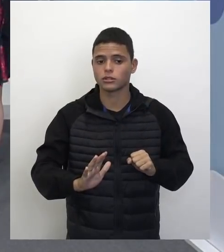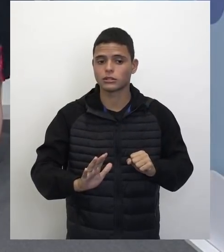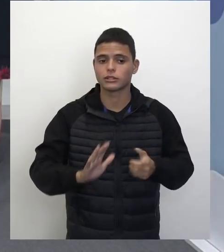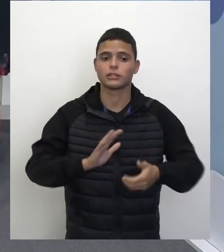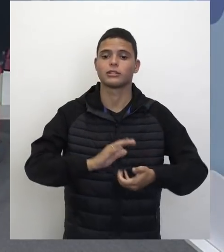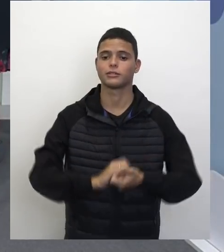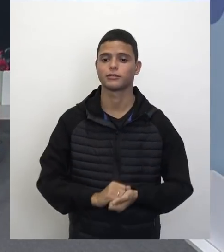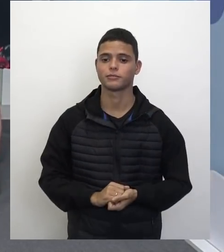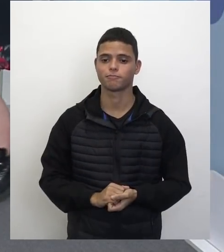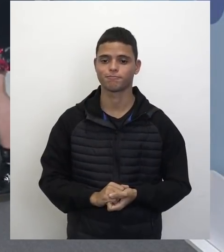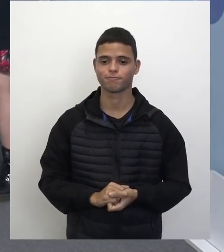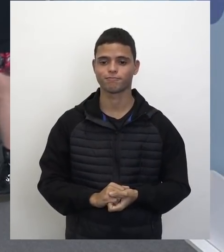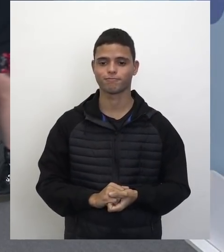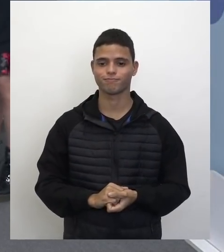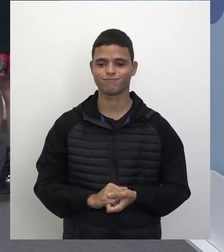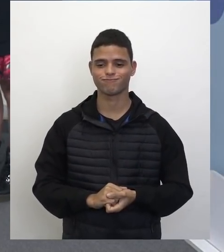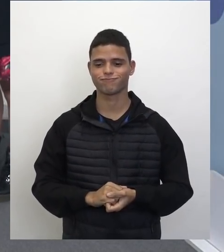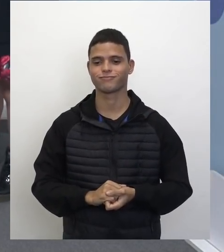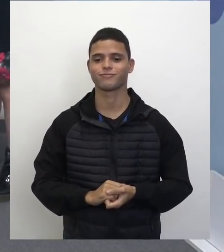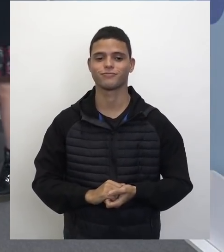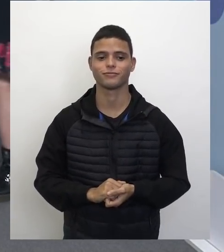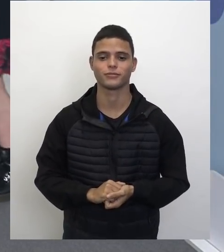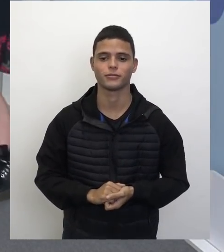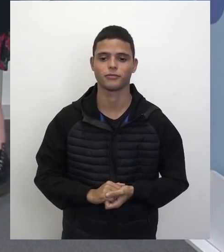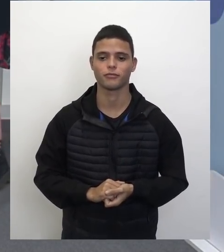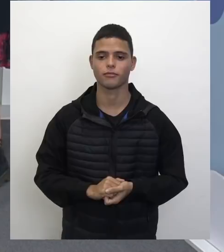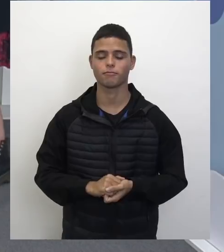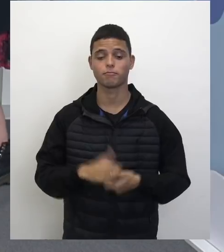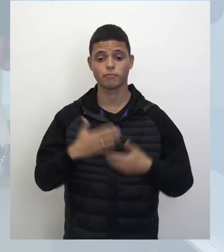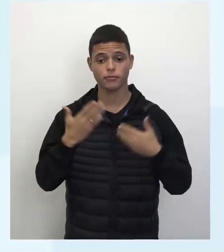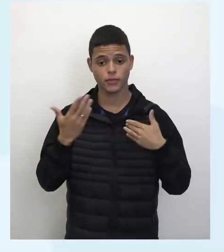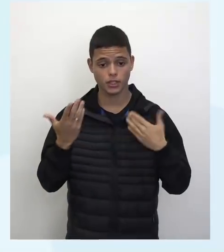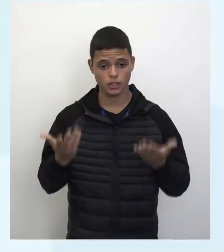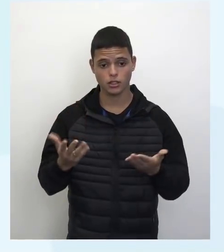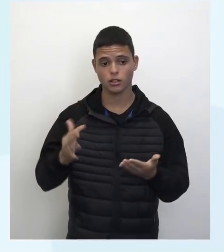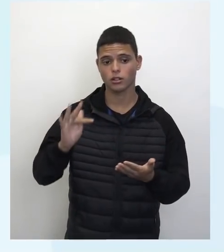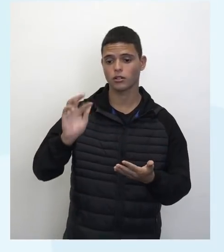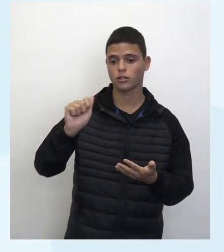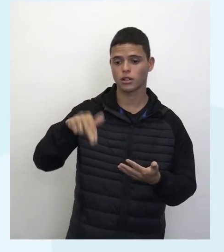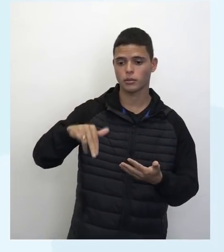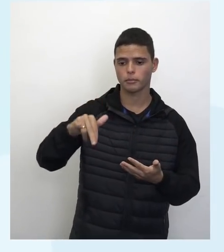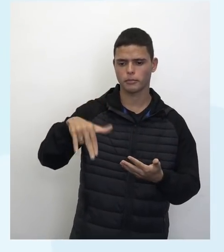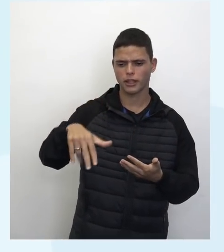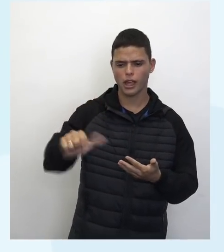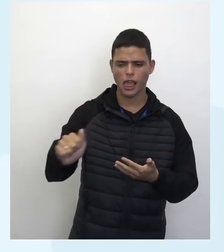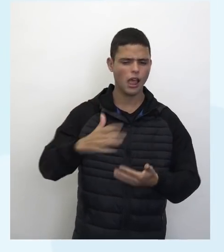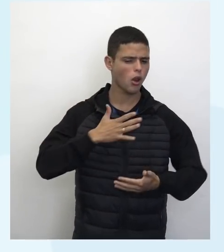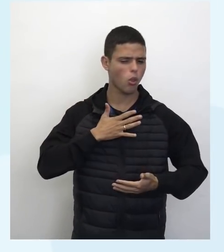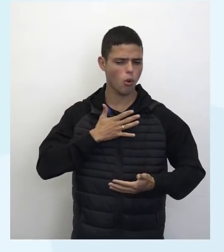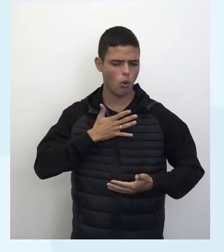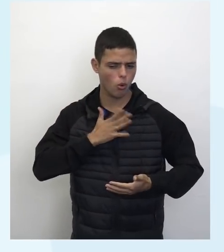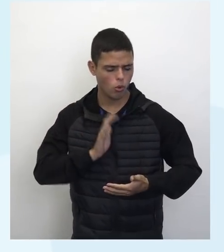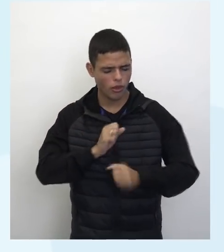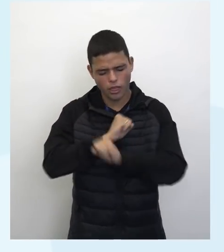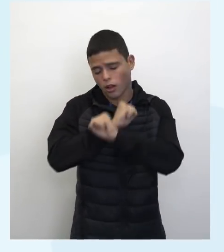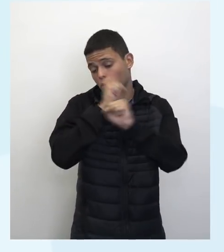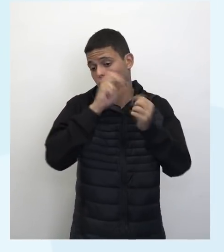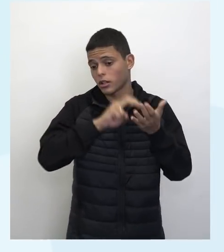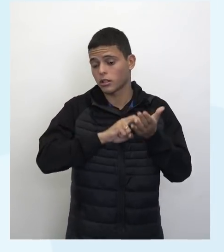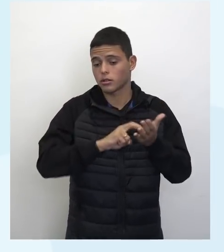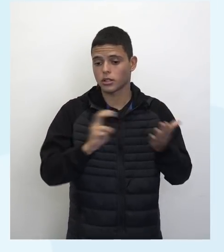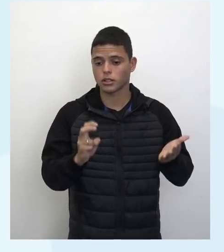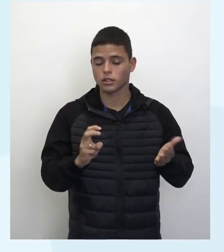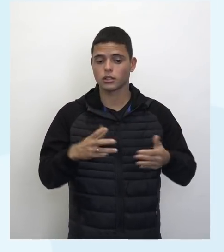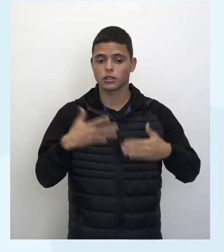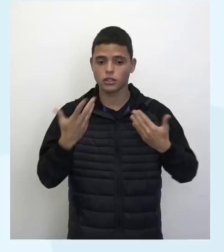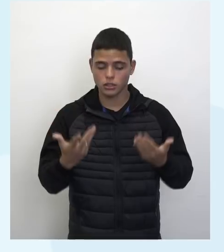reunião. Eu sou muito boa, Então, Fabiana é preguiçosa e não gosta de acordar cedo. Aqui eu tenho duas